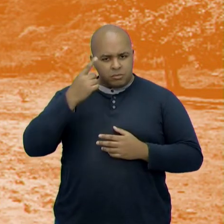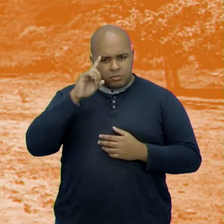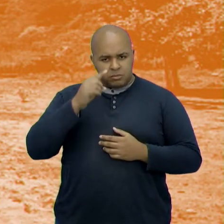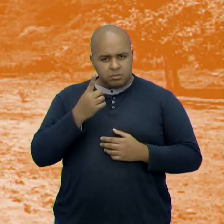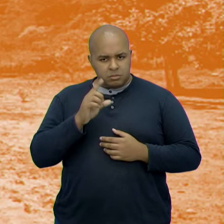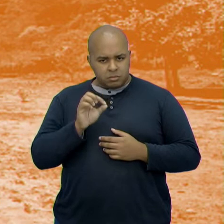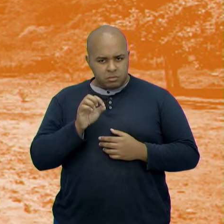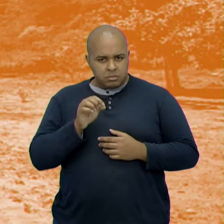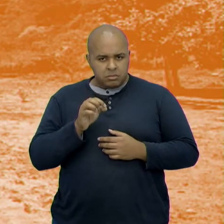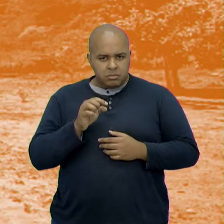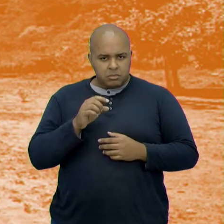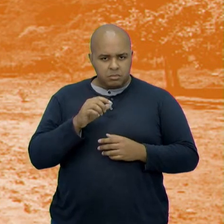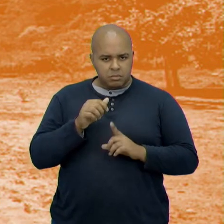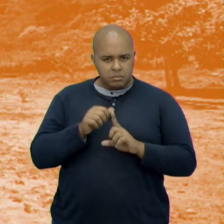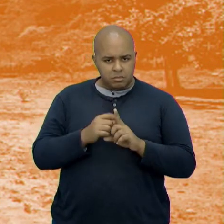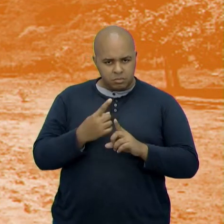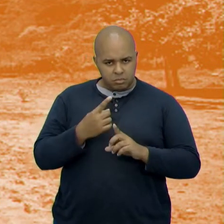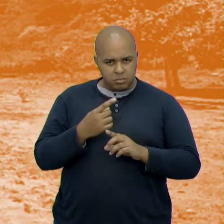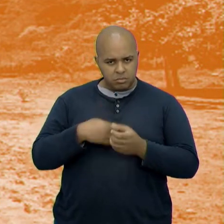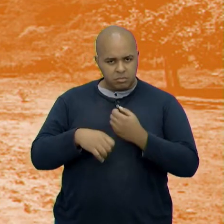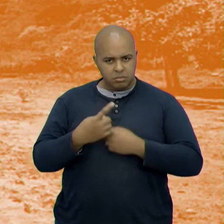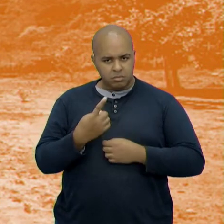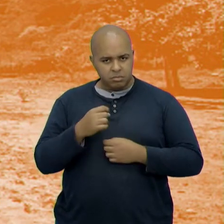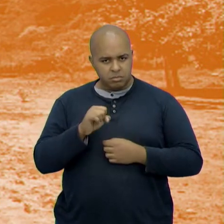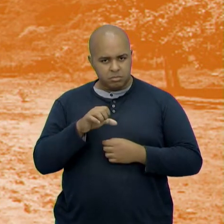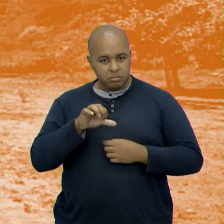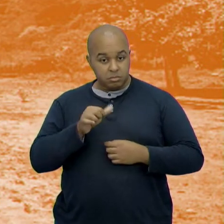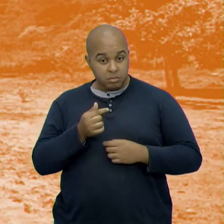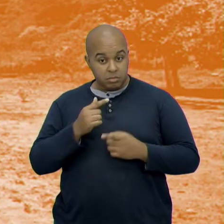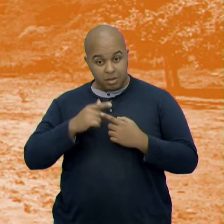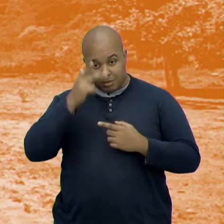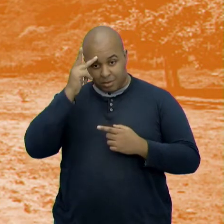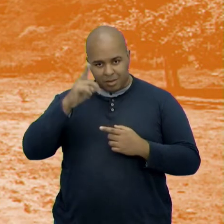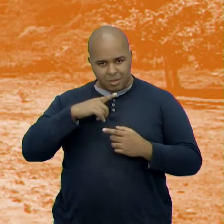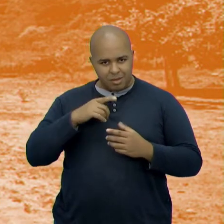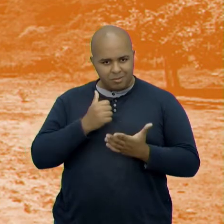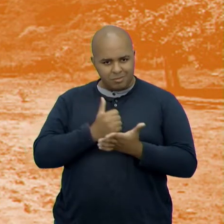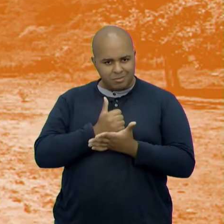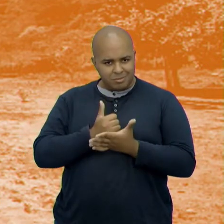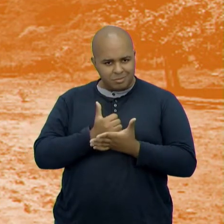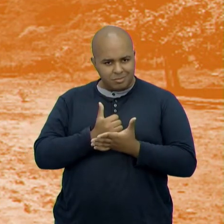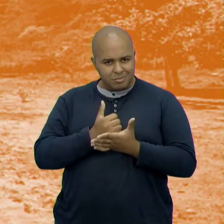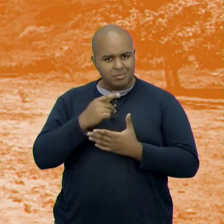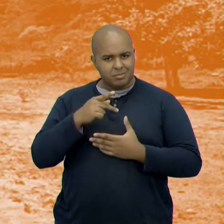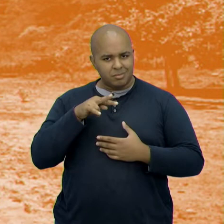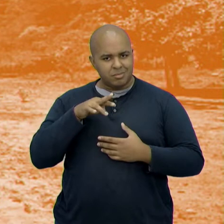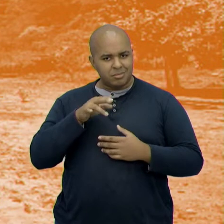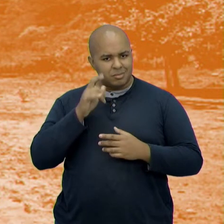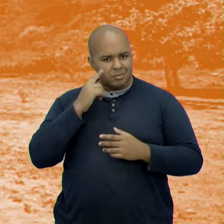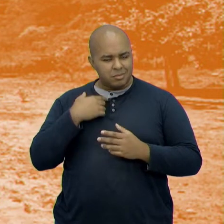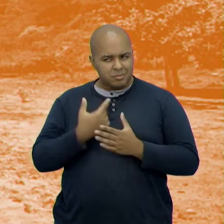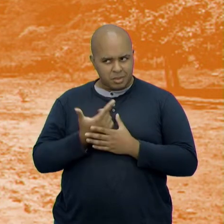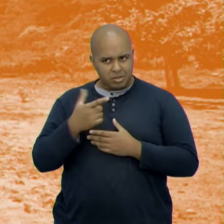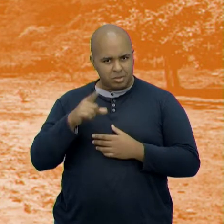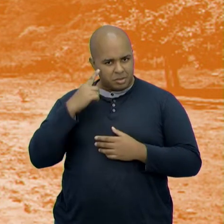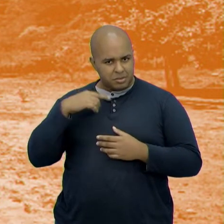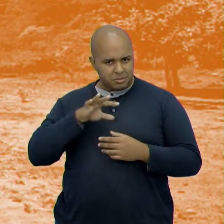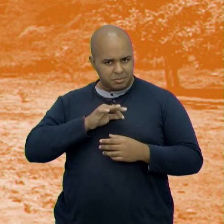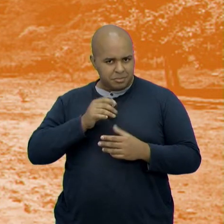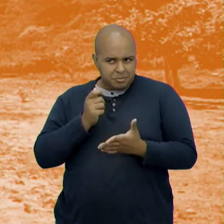de 1 de 1897, porque esses donos de terras que tinham contratado os praças para